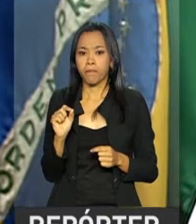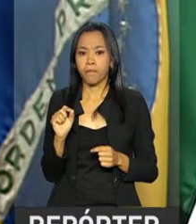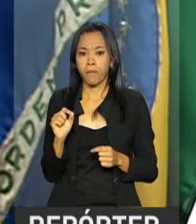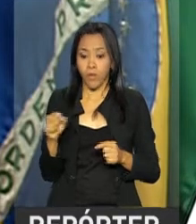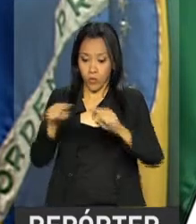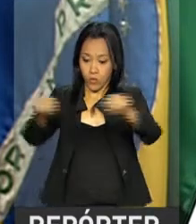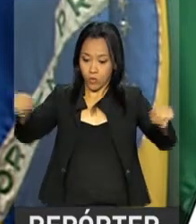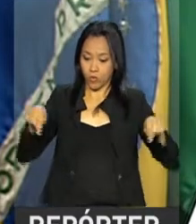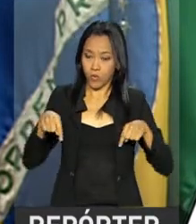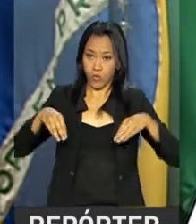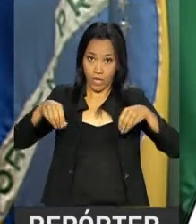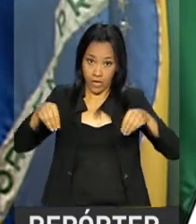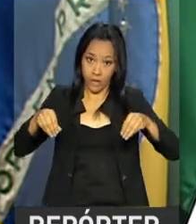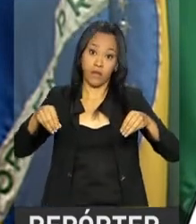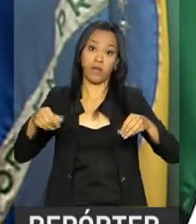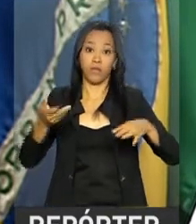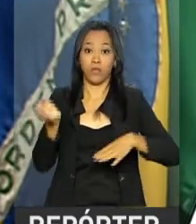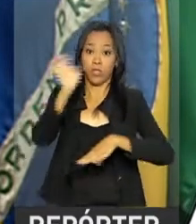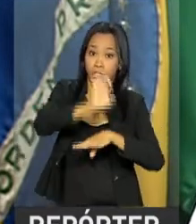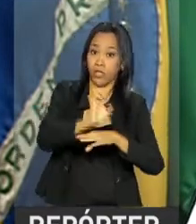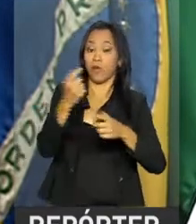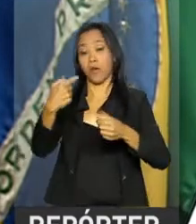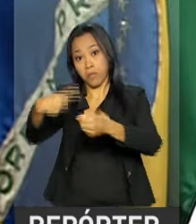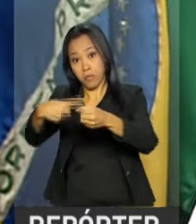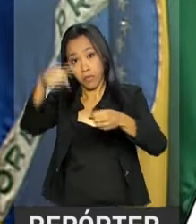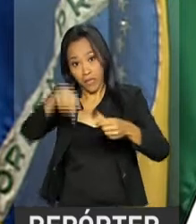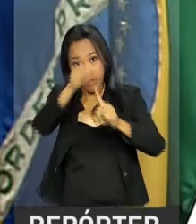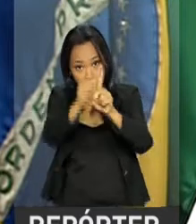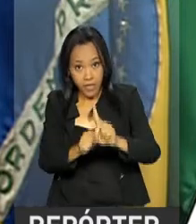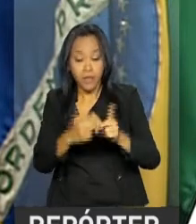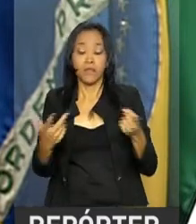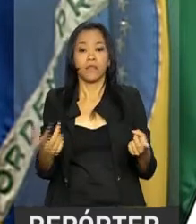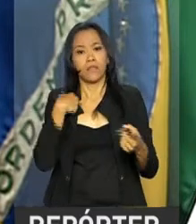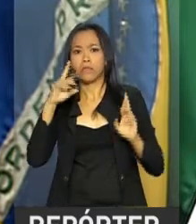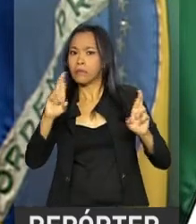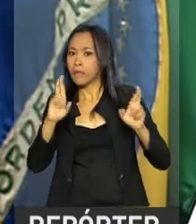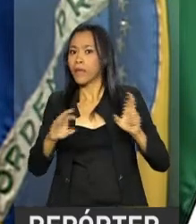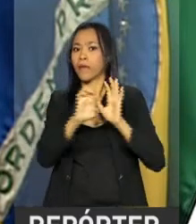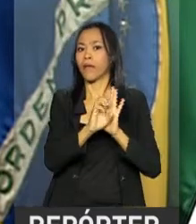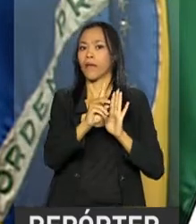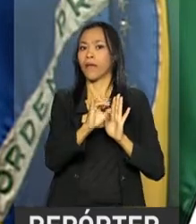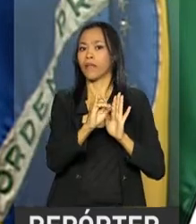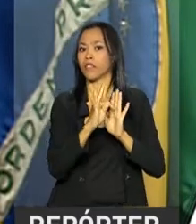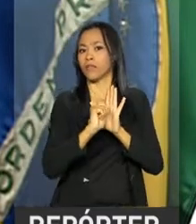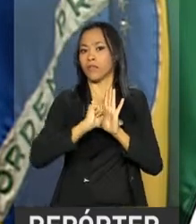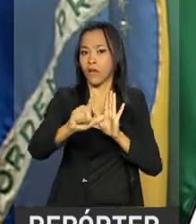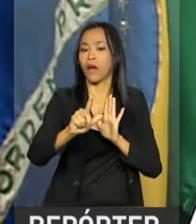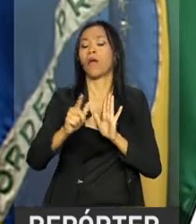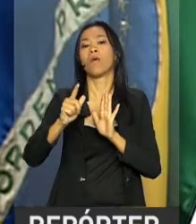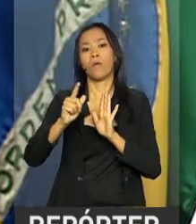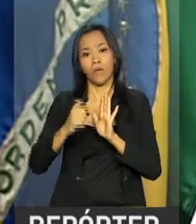dos terrenos estadual e municipal para a União este mês ainda. Espero que o edital para um modelo pré-fabricado